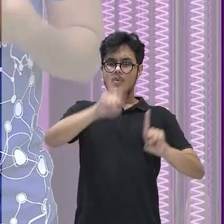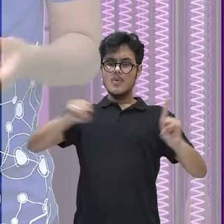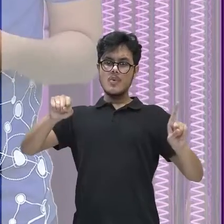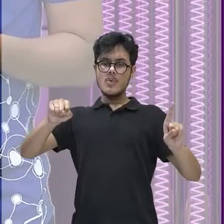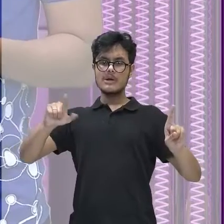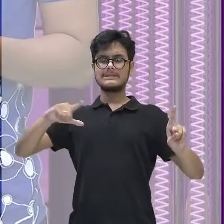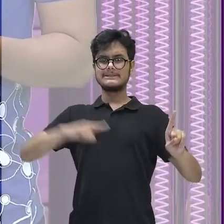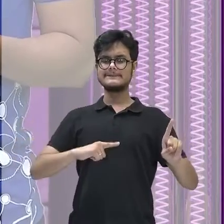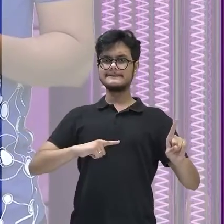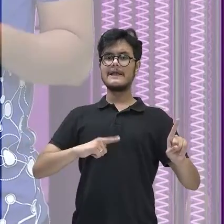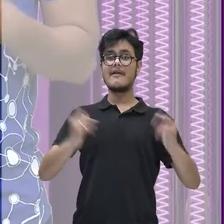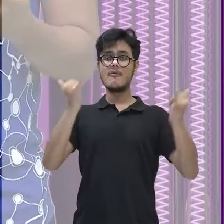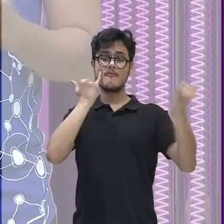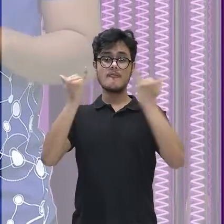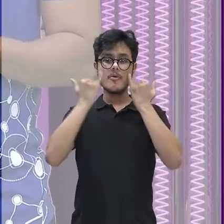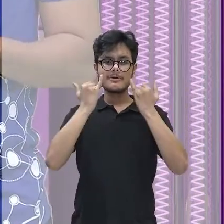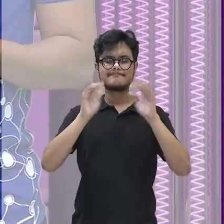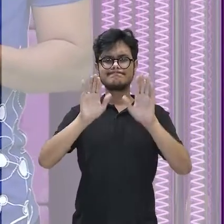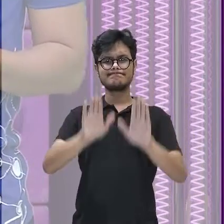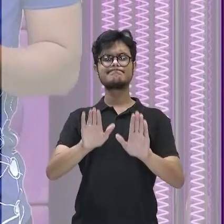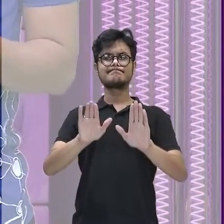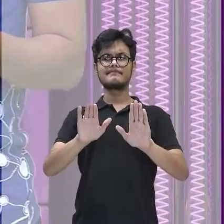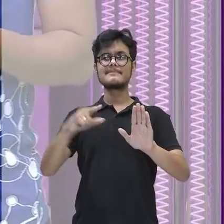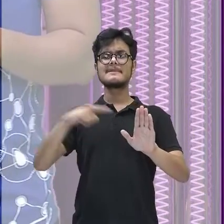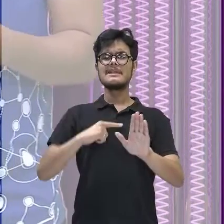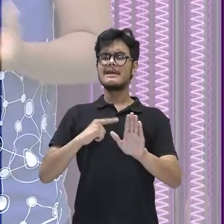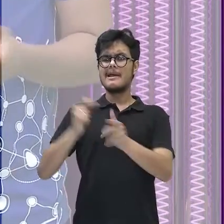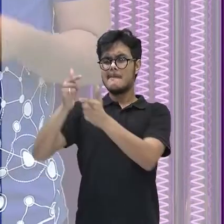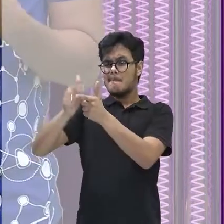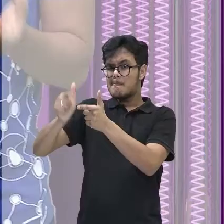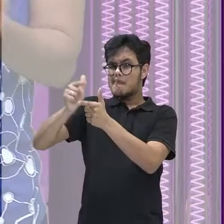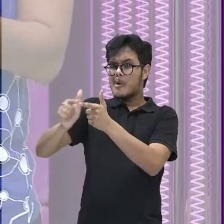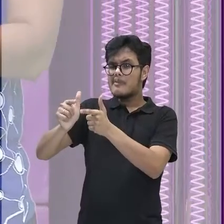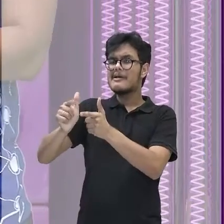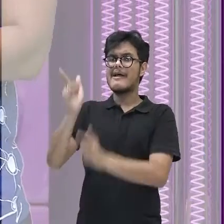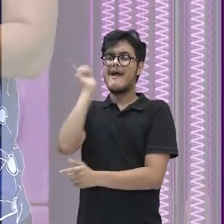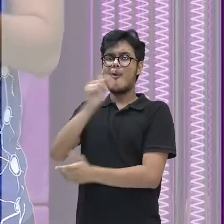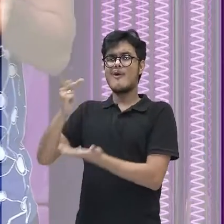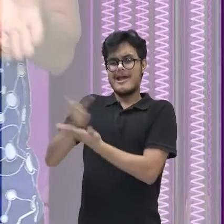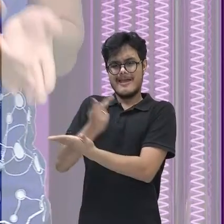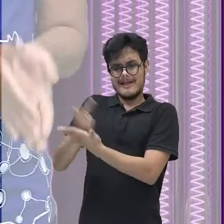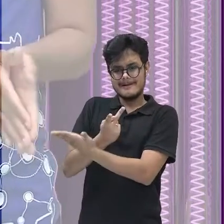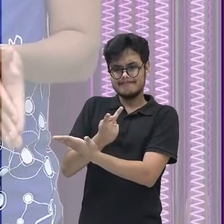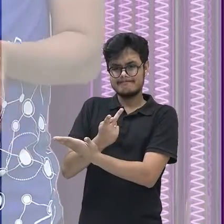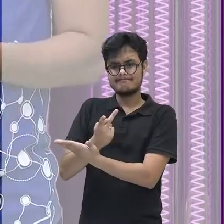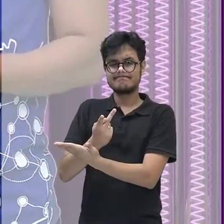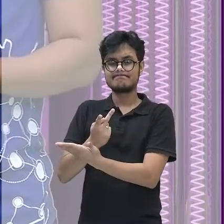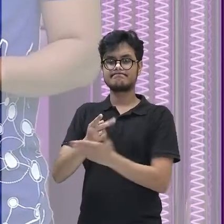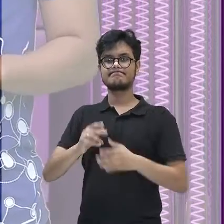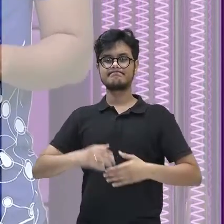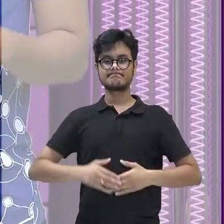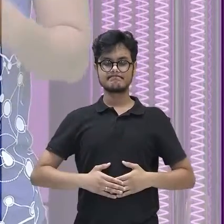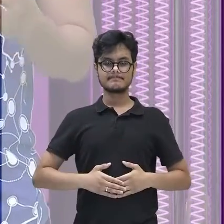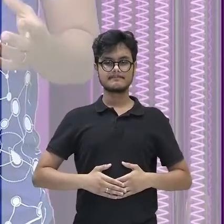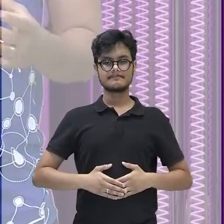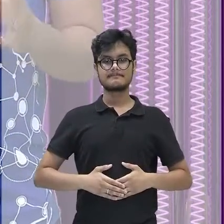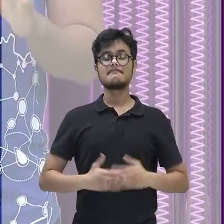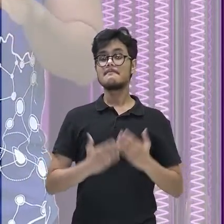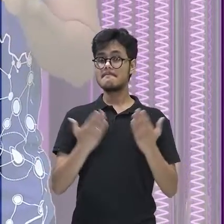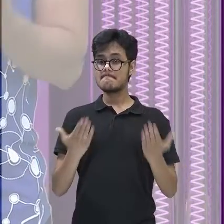que podem induzir ao erro, às vezes intencionalmente, tá bom?